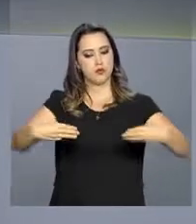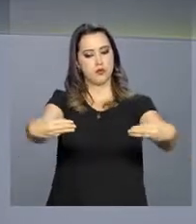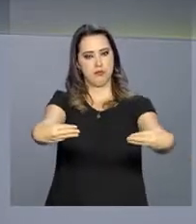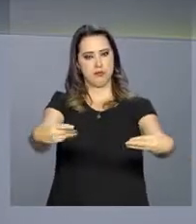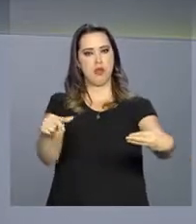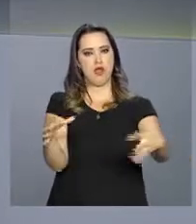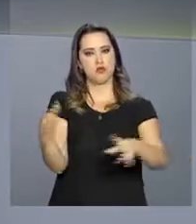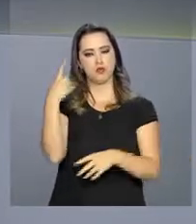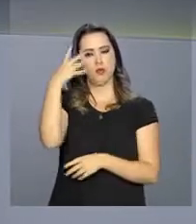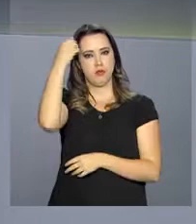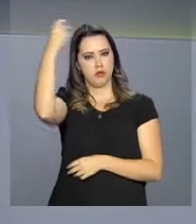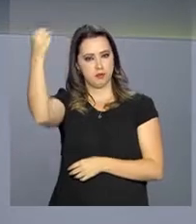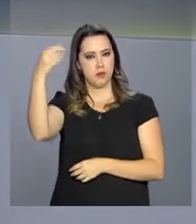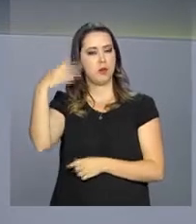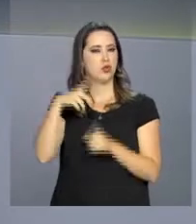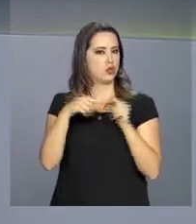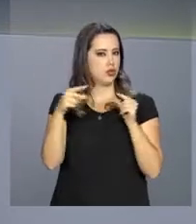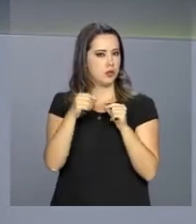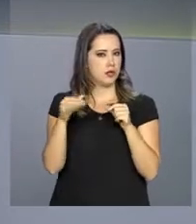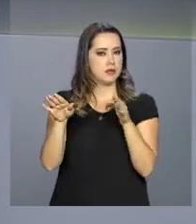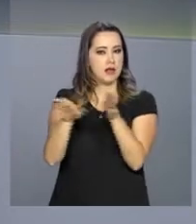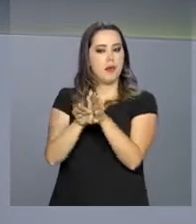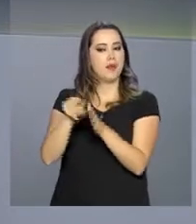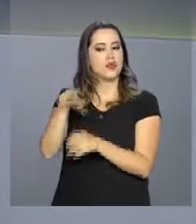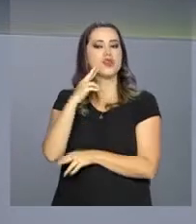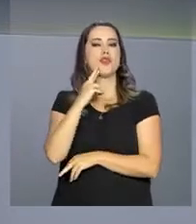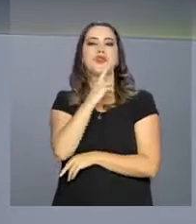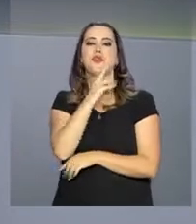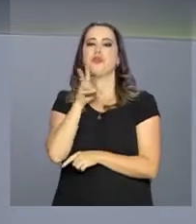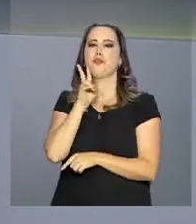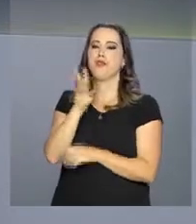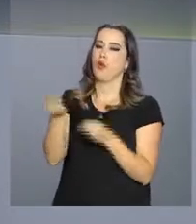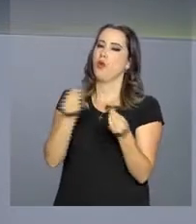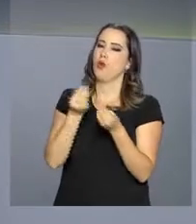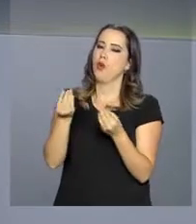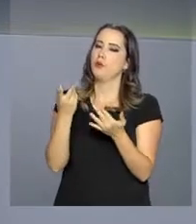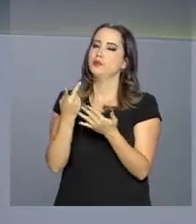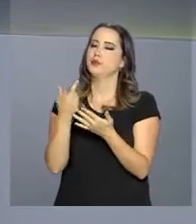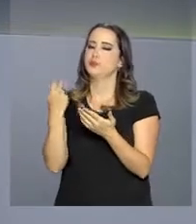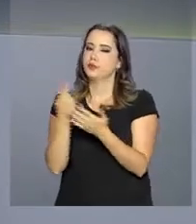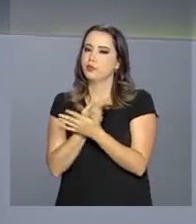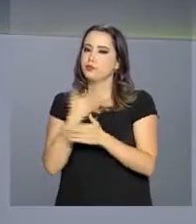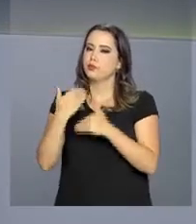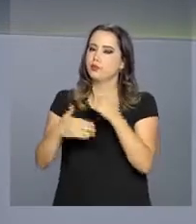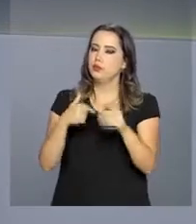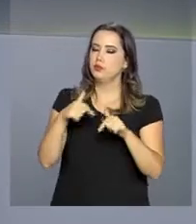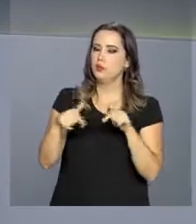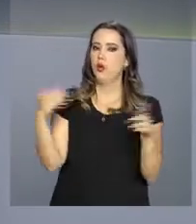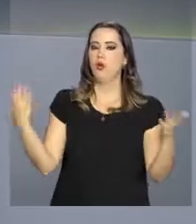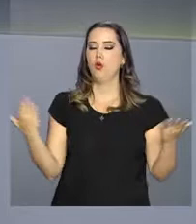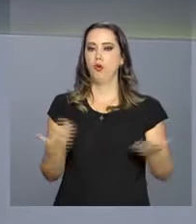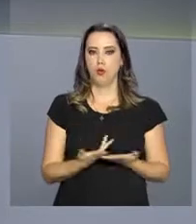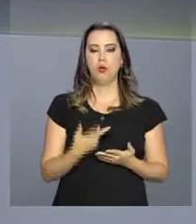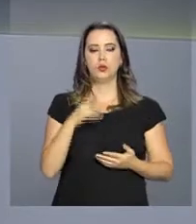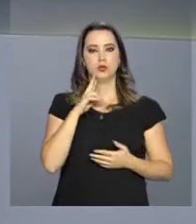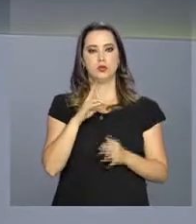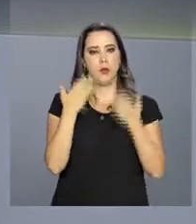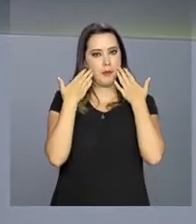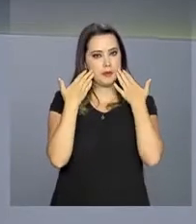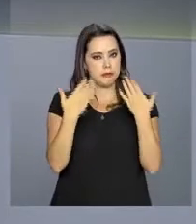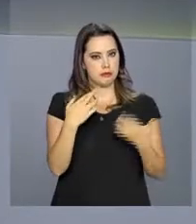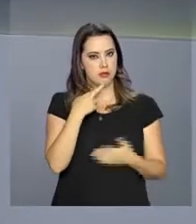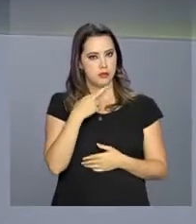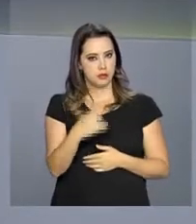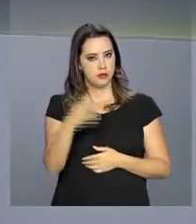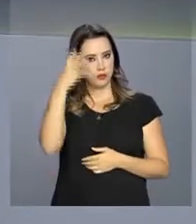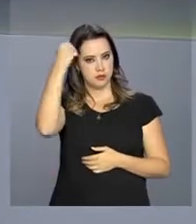para acompanhar as ações de conflito que estão sendo feitas lá e roraima e hoje foi dia de apresentar